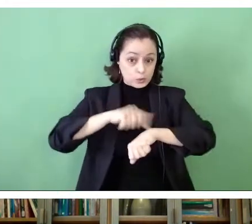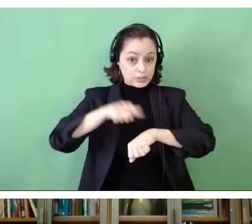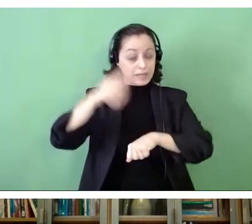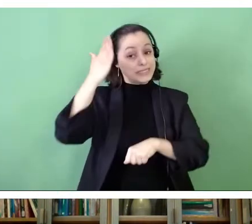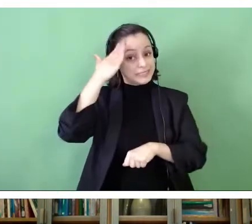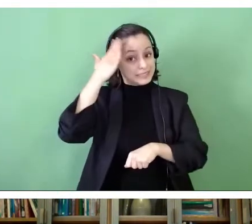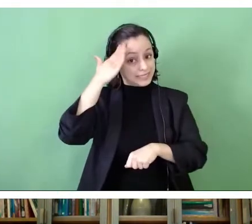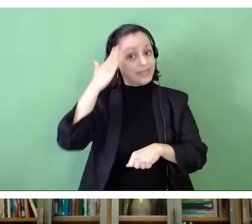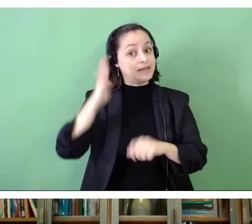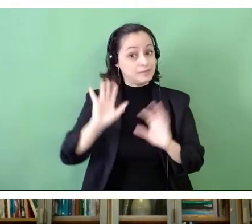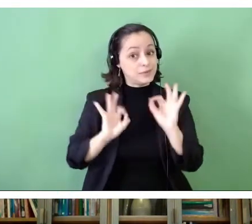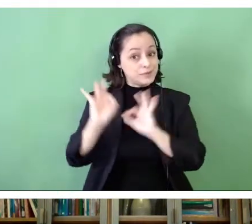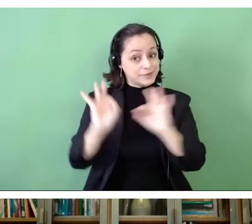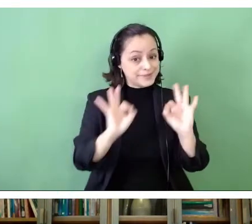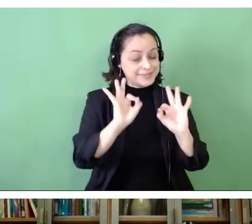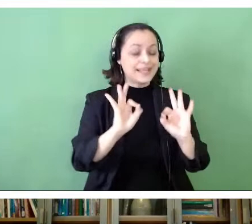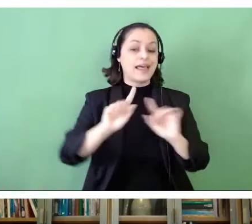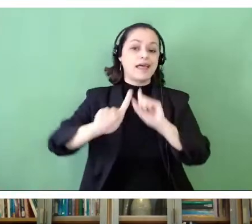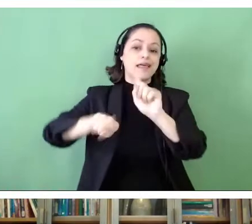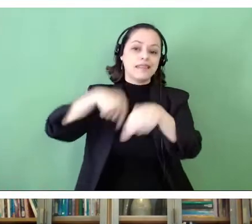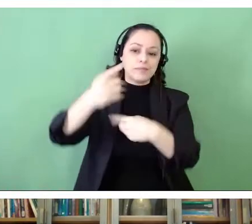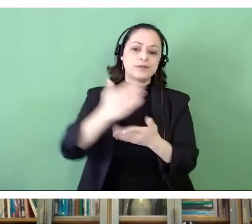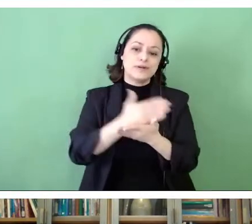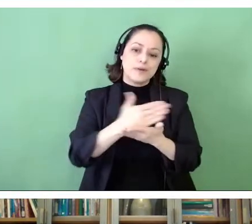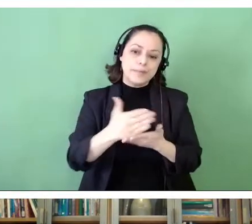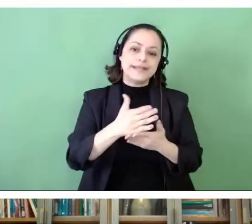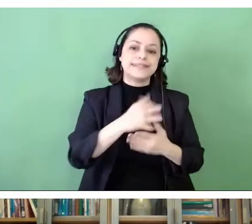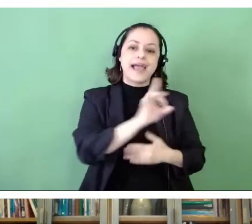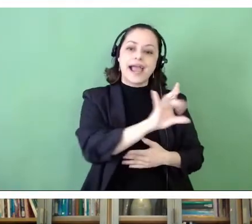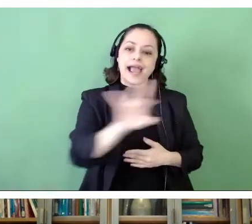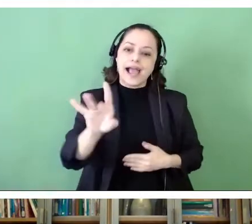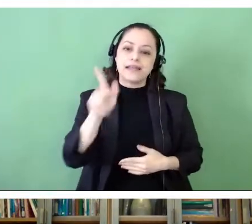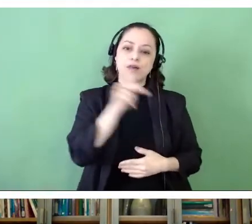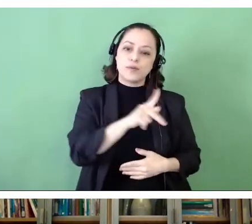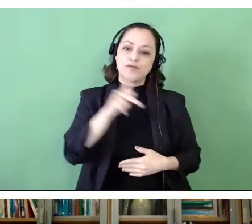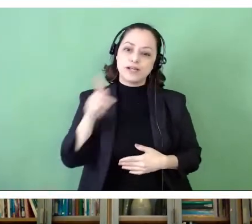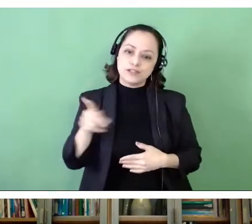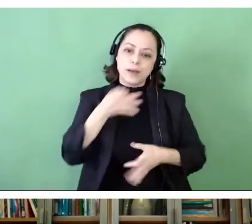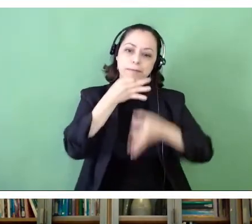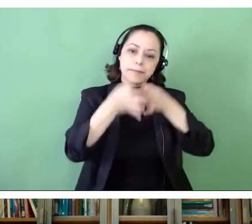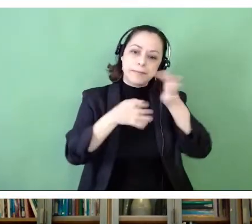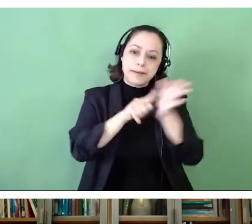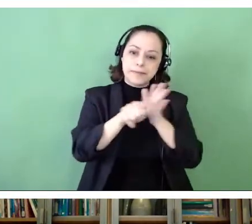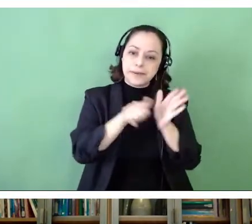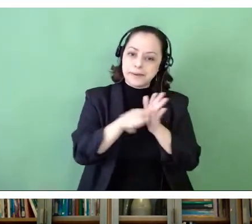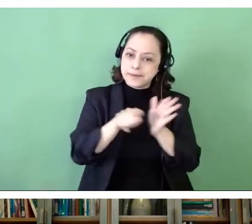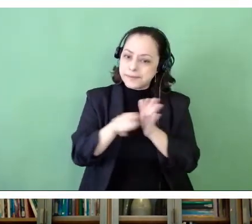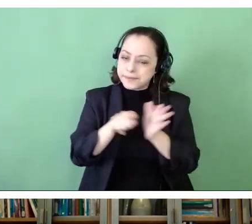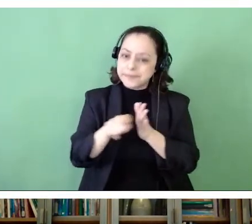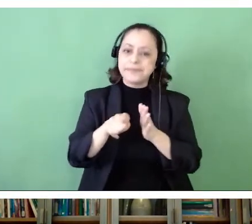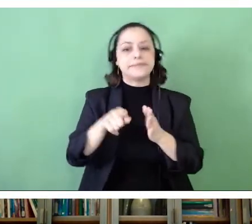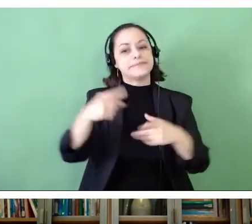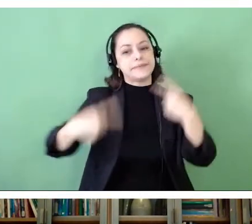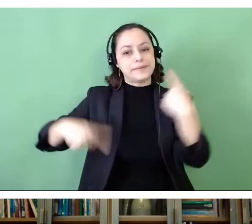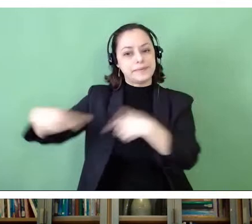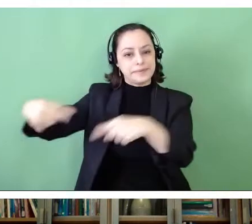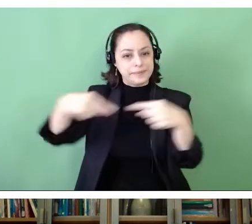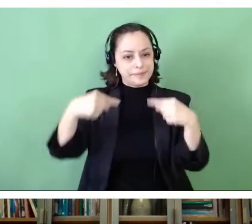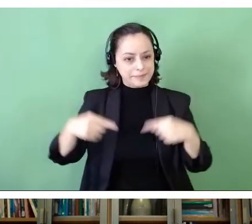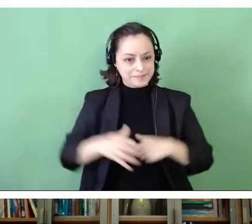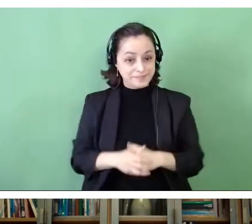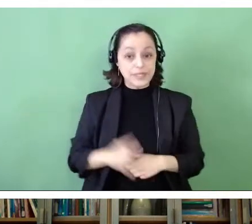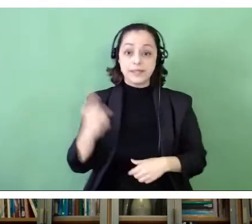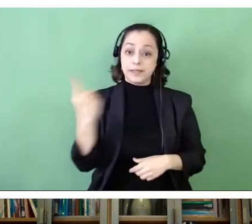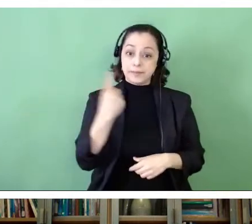disponível e depois passaremos as arguições e o procedimento será esse. Primeiro, a Renata nos